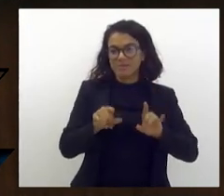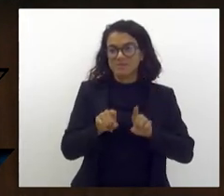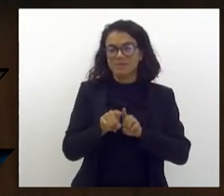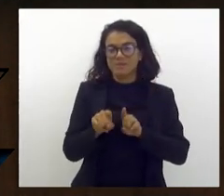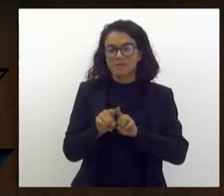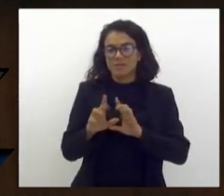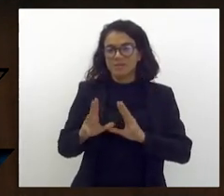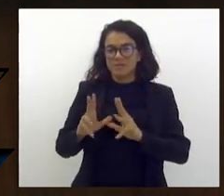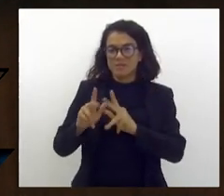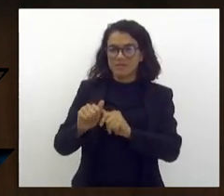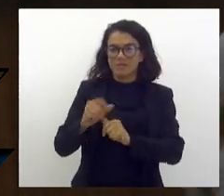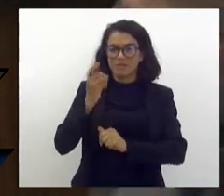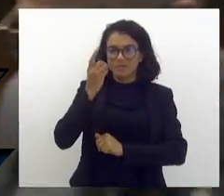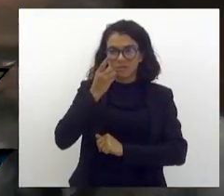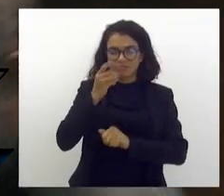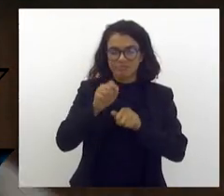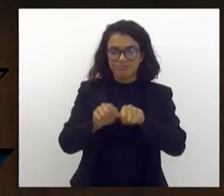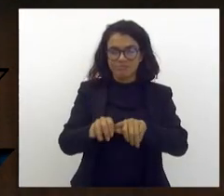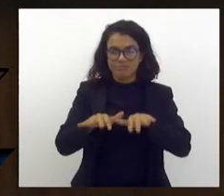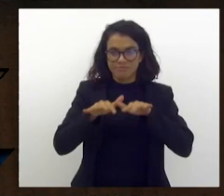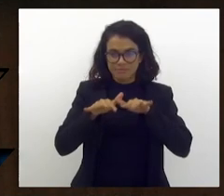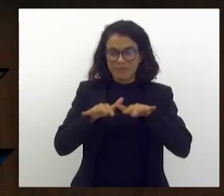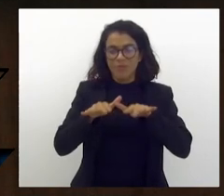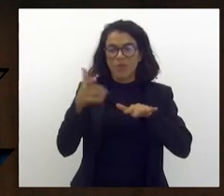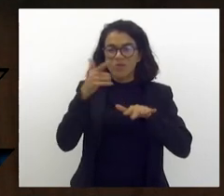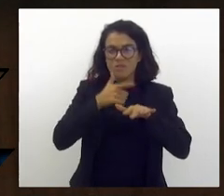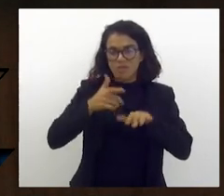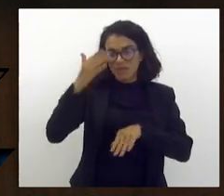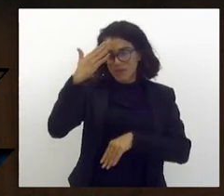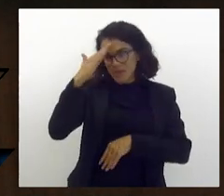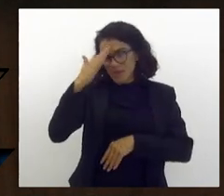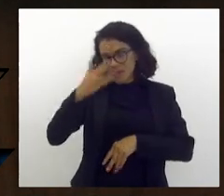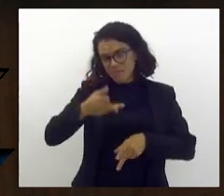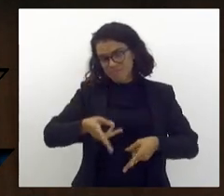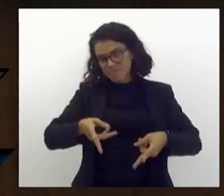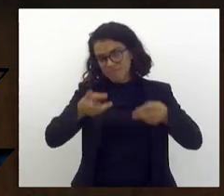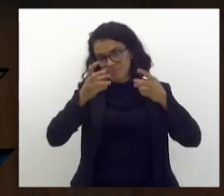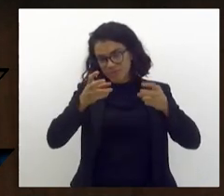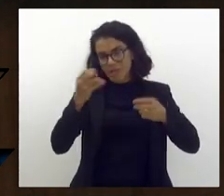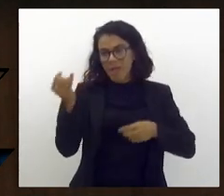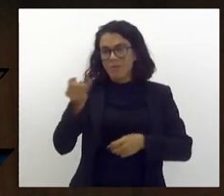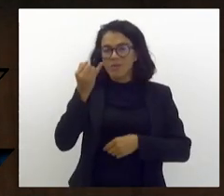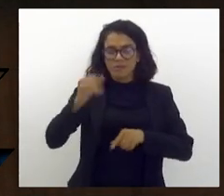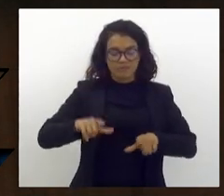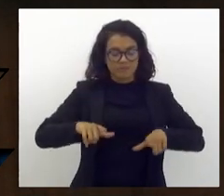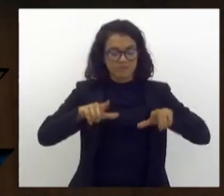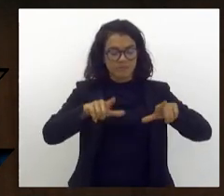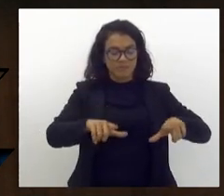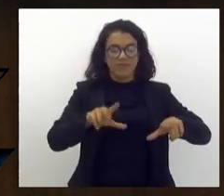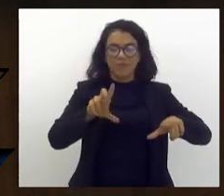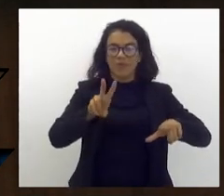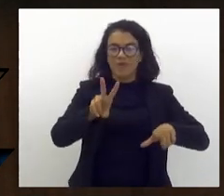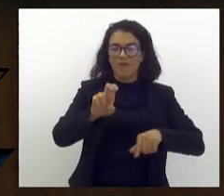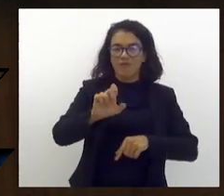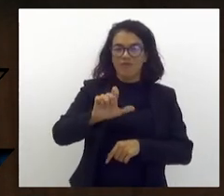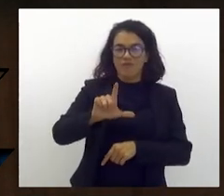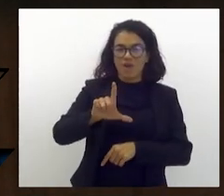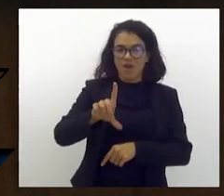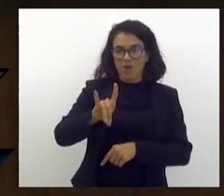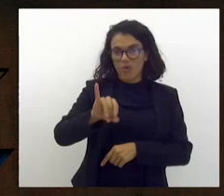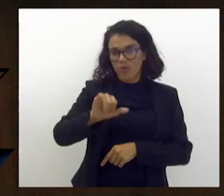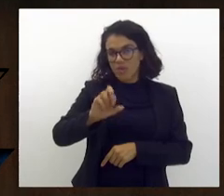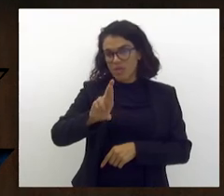aqui estão no plenário, que entenderam, entendem a importância desse diploma Dom Valdir Calheiros para aquelas